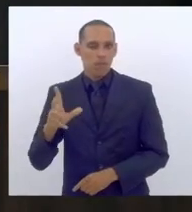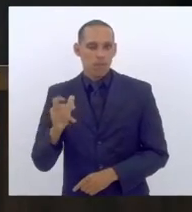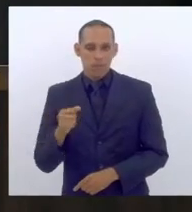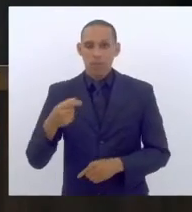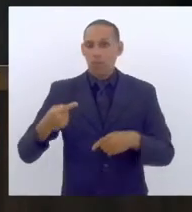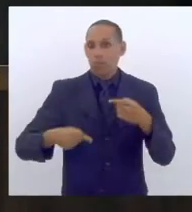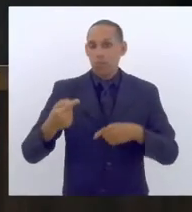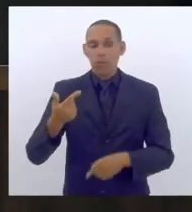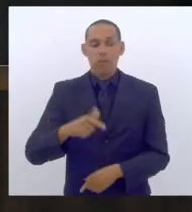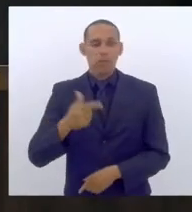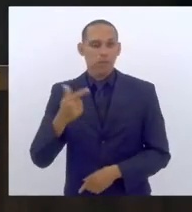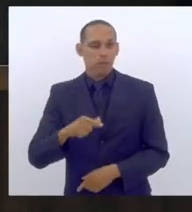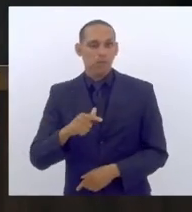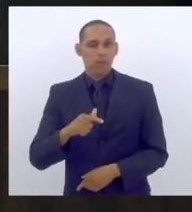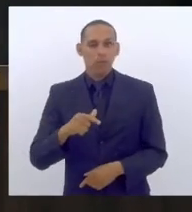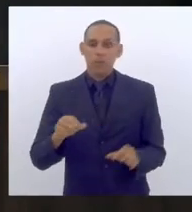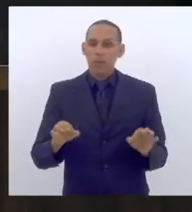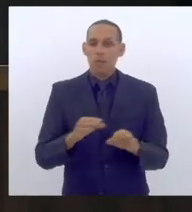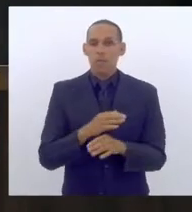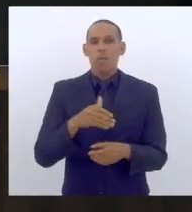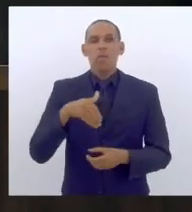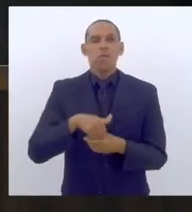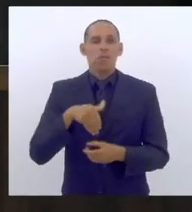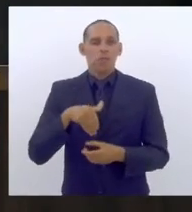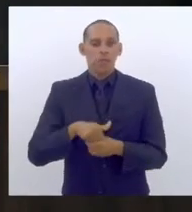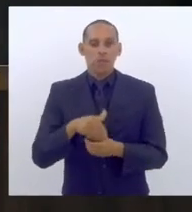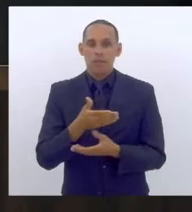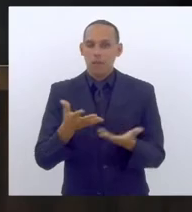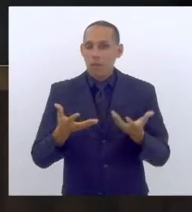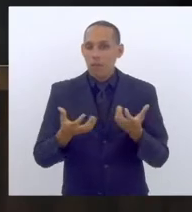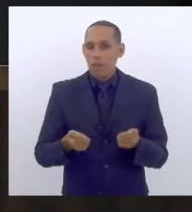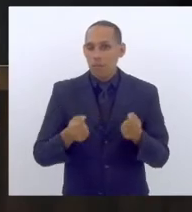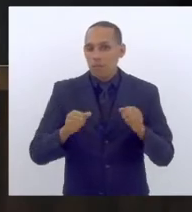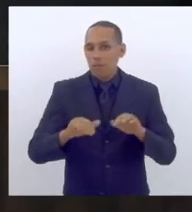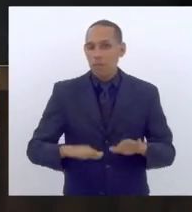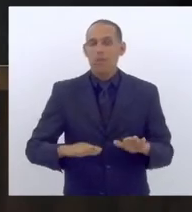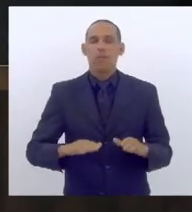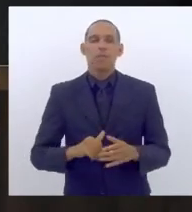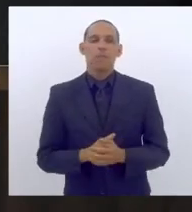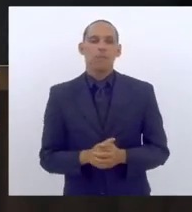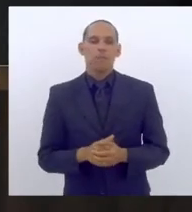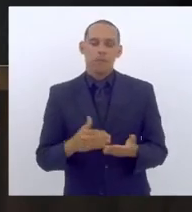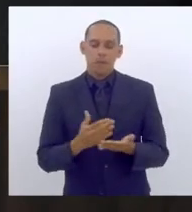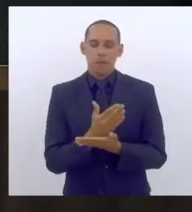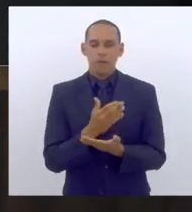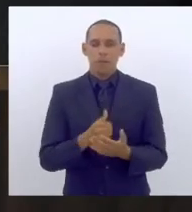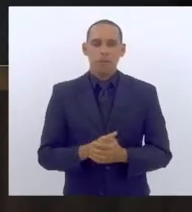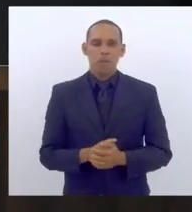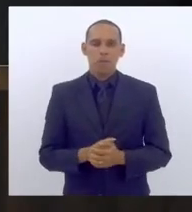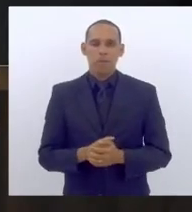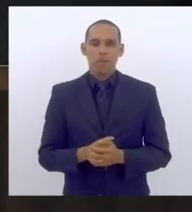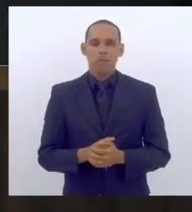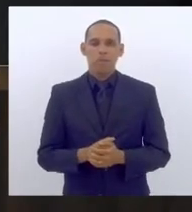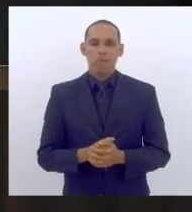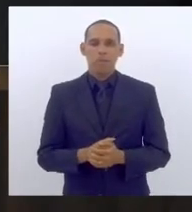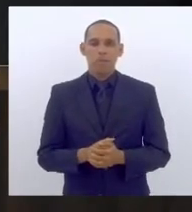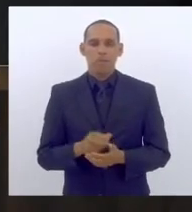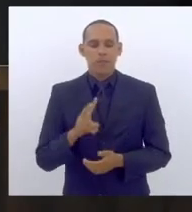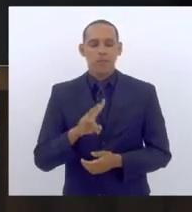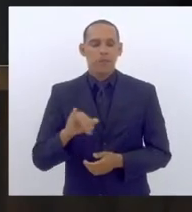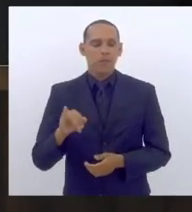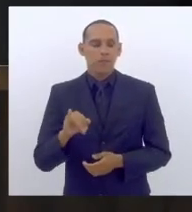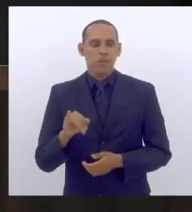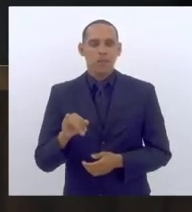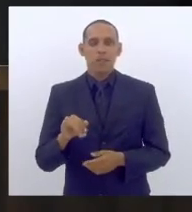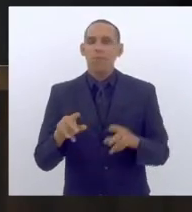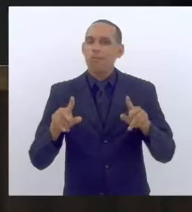discussão em votação senhores que aprovam permaneça Como estão aprovado vai a promulgação da